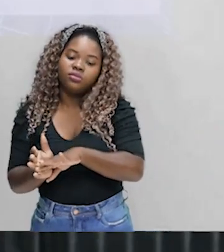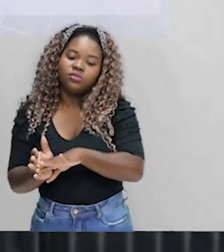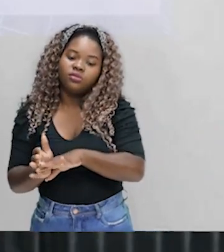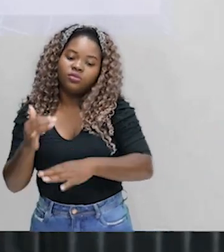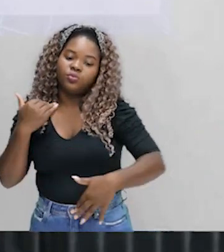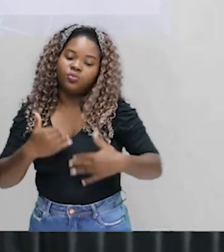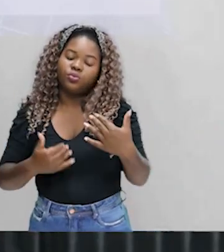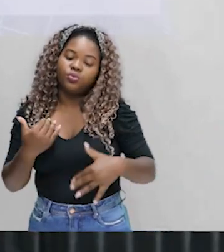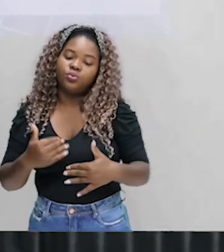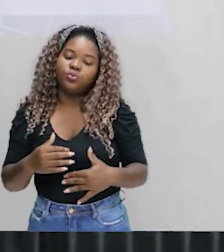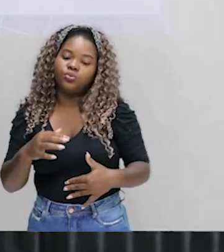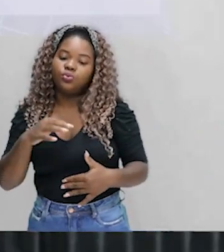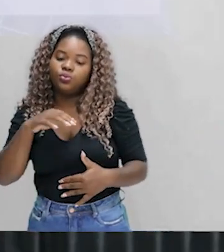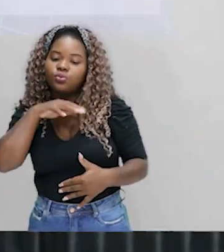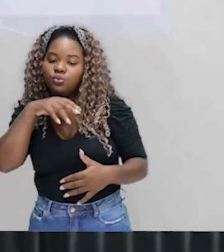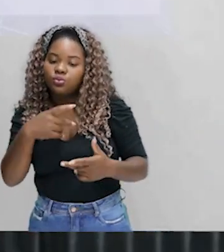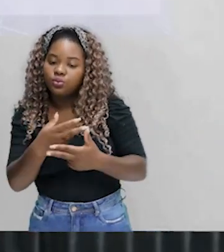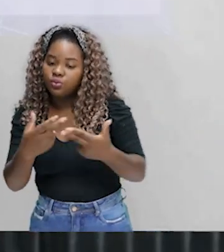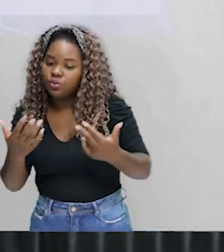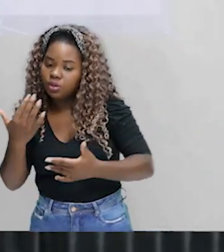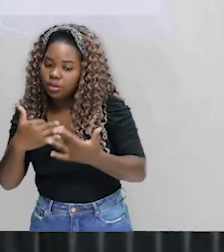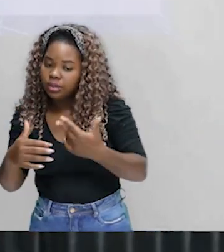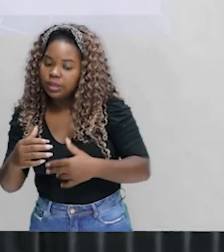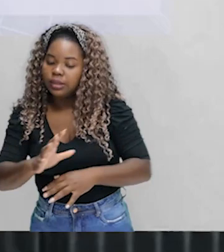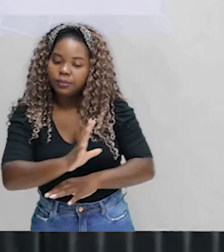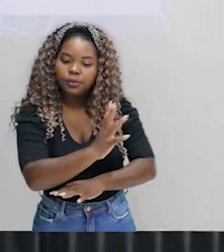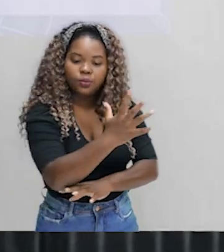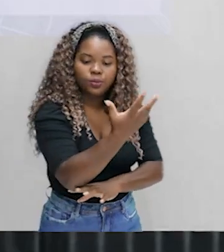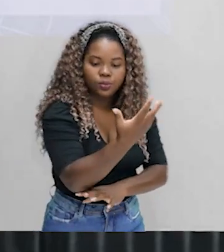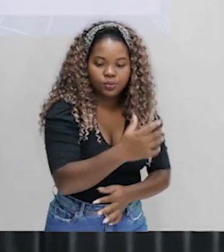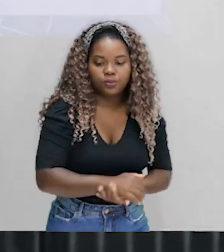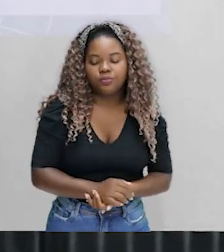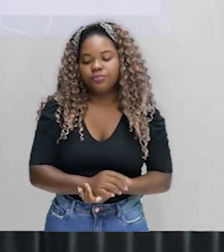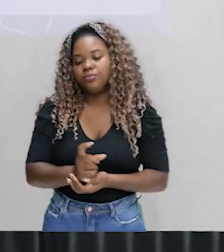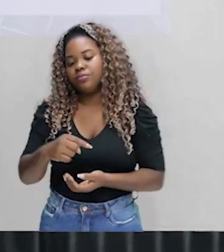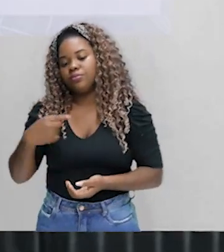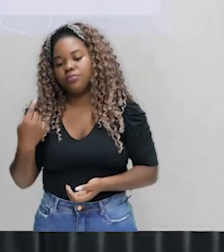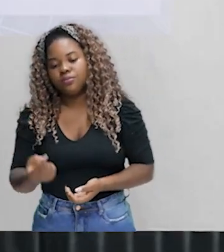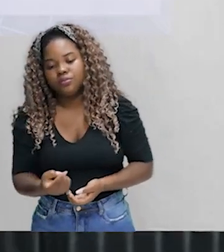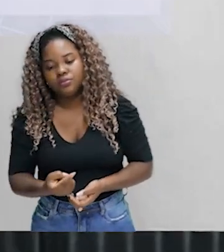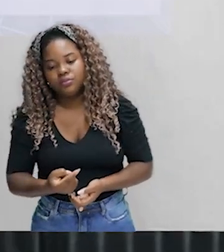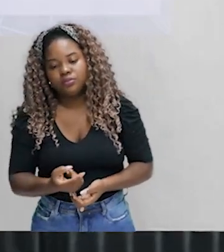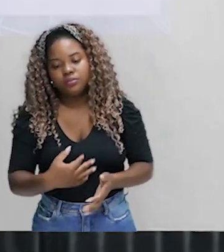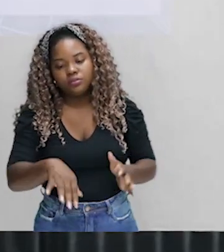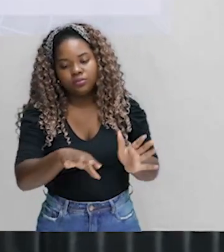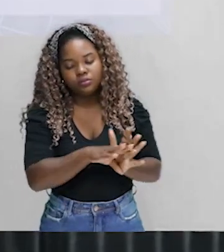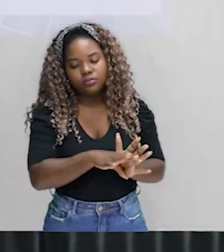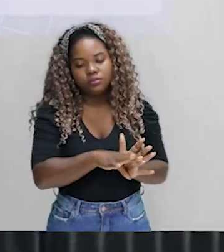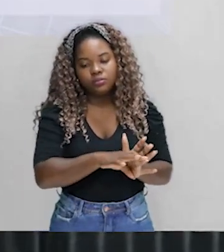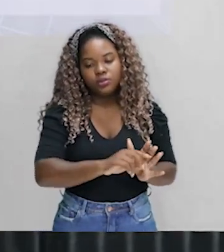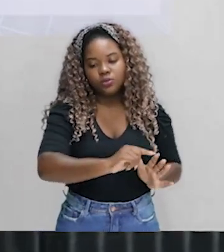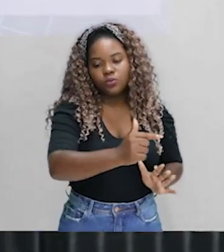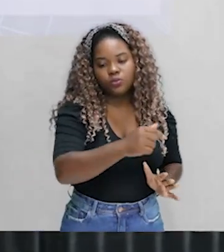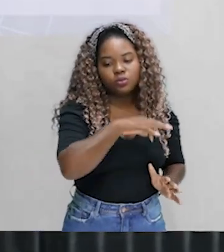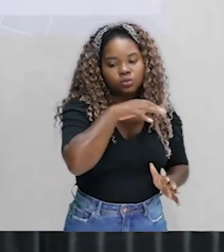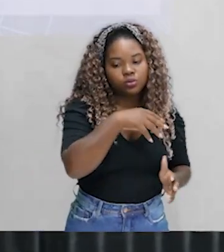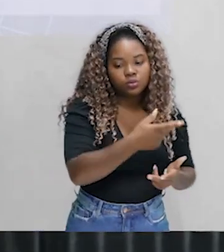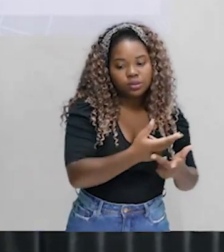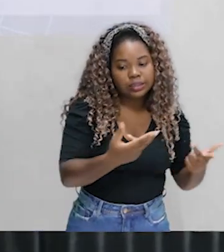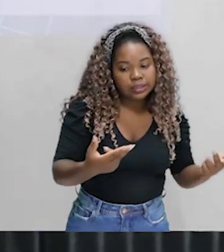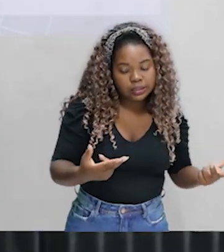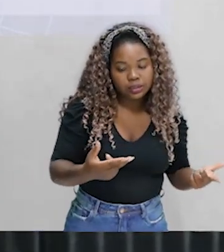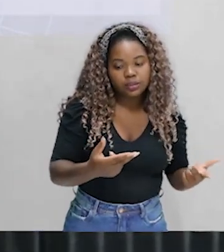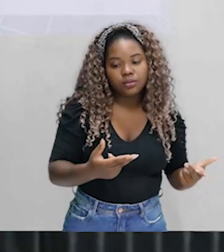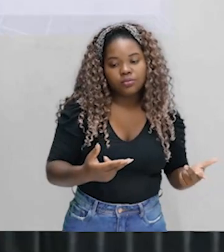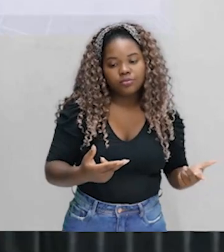corpo do animal que se alimentou dessa plantinha aqui, e ela passou para o animal que é carnívoro,